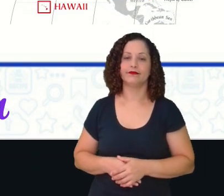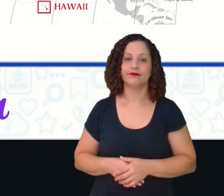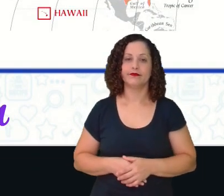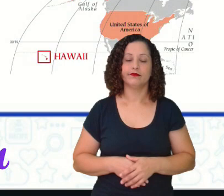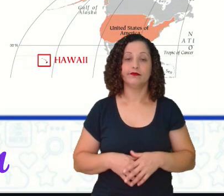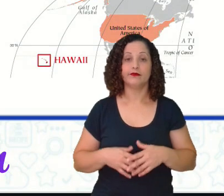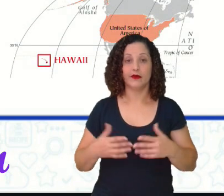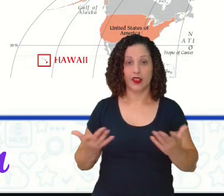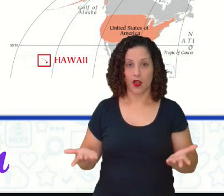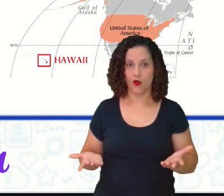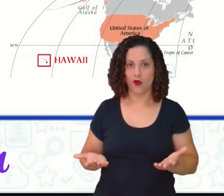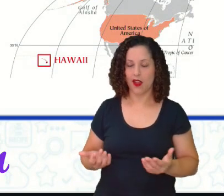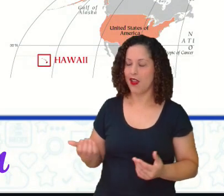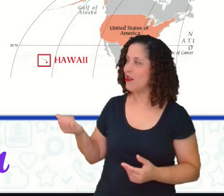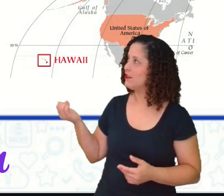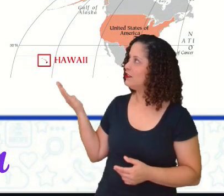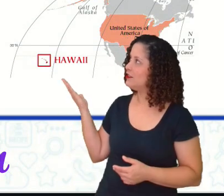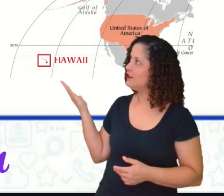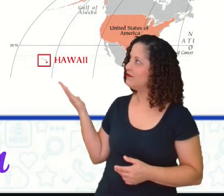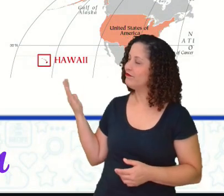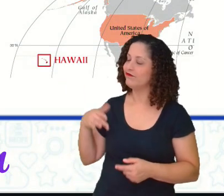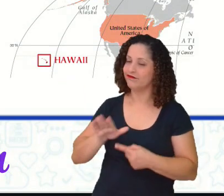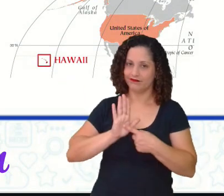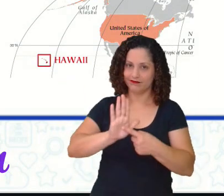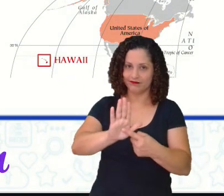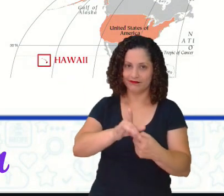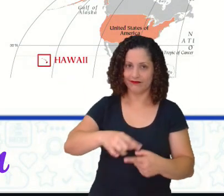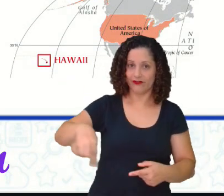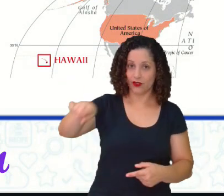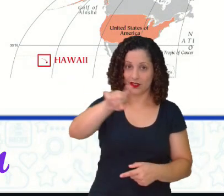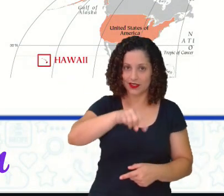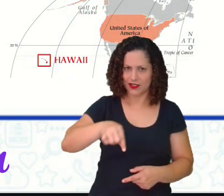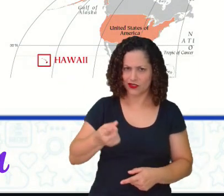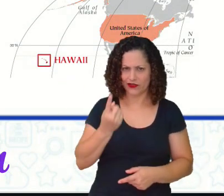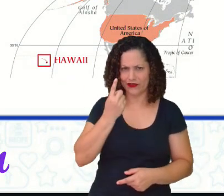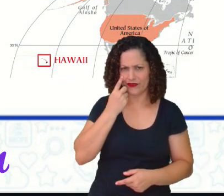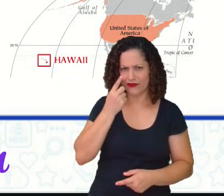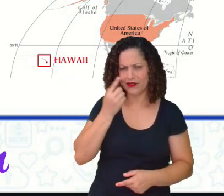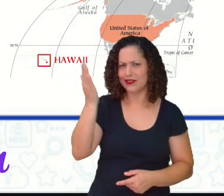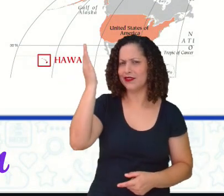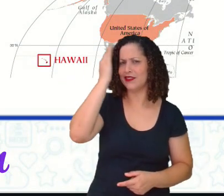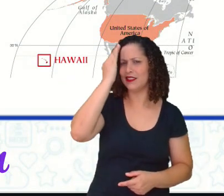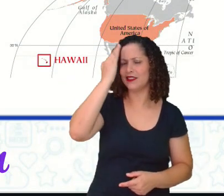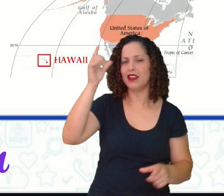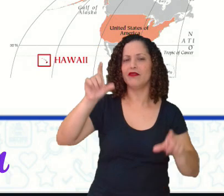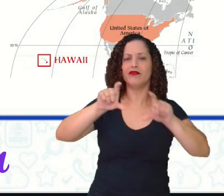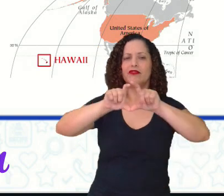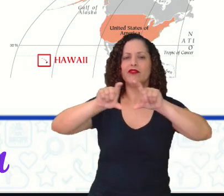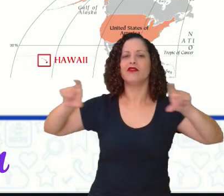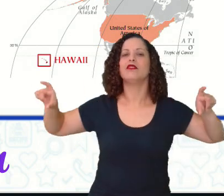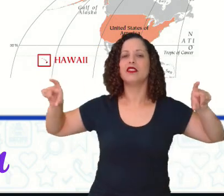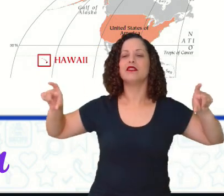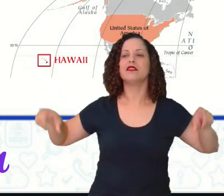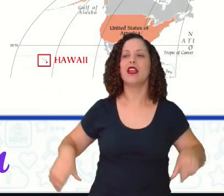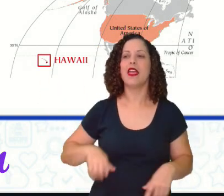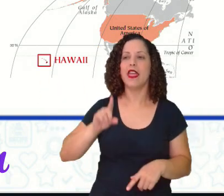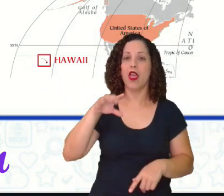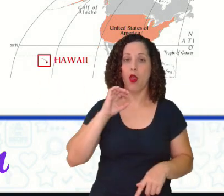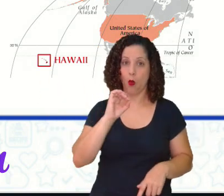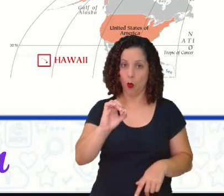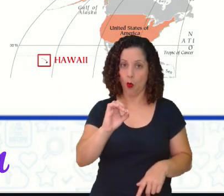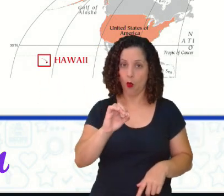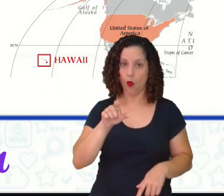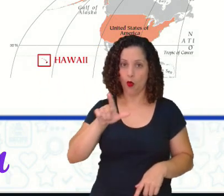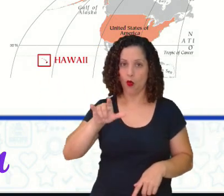Então, aqui, traduzindo para vocês, né? O livro, específico livro, e quando eu falo